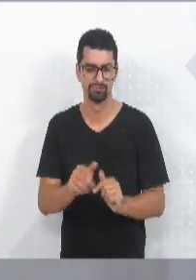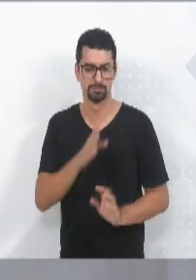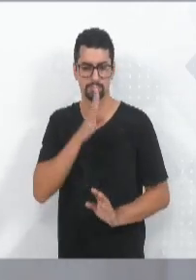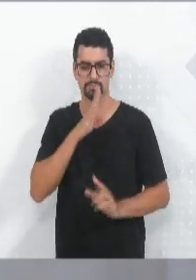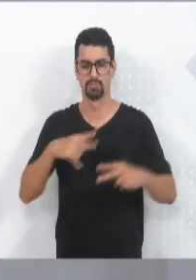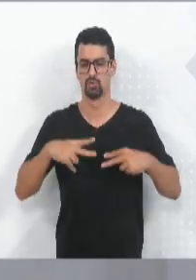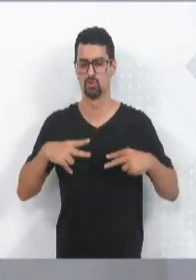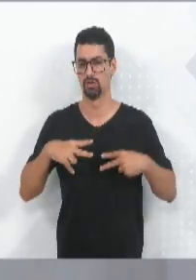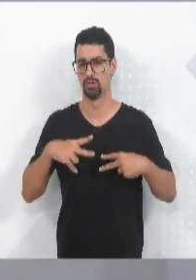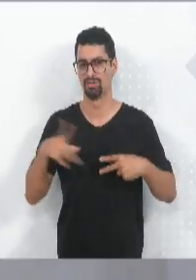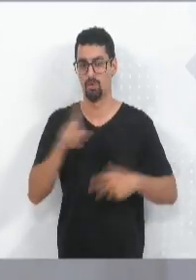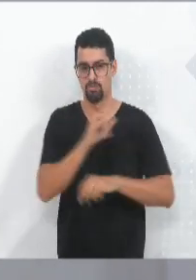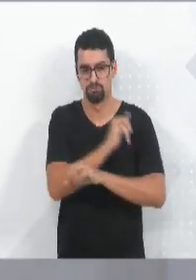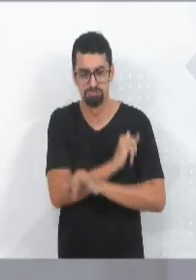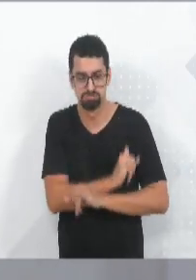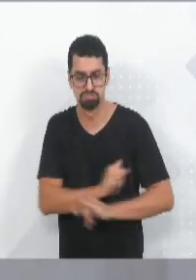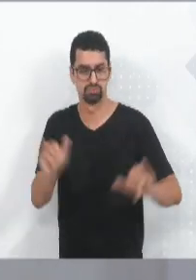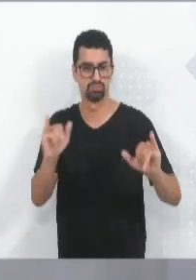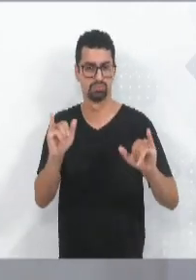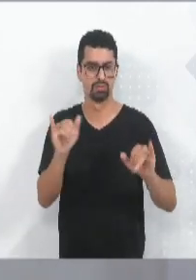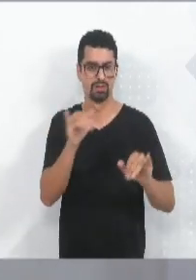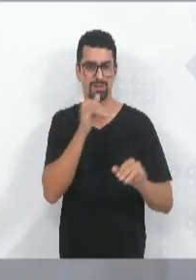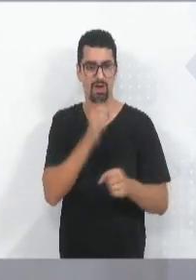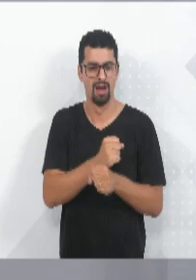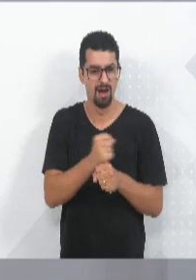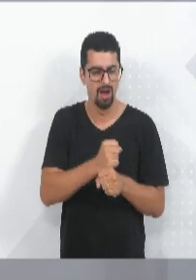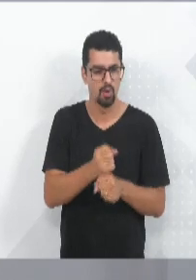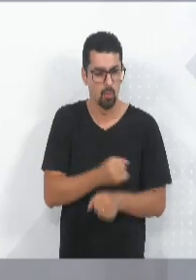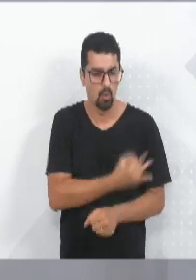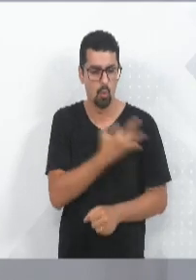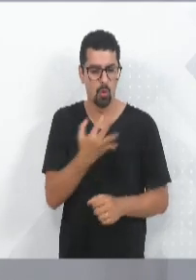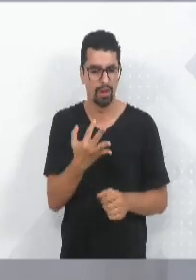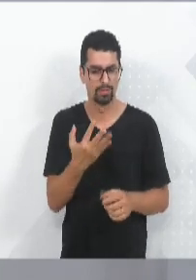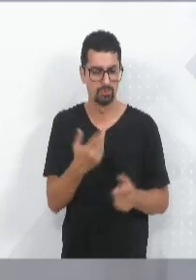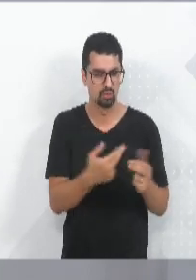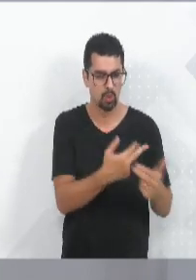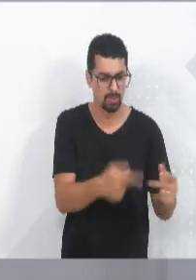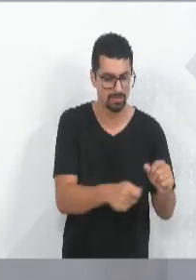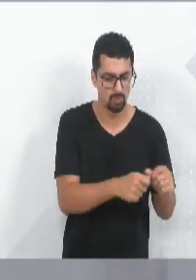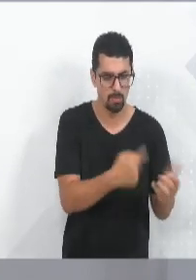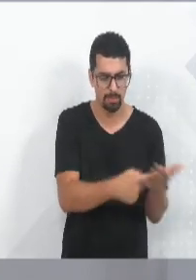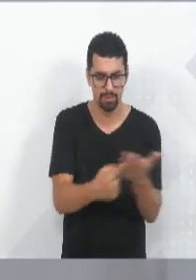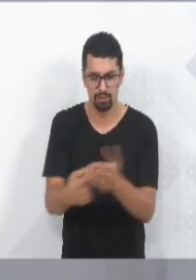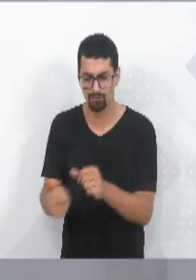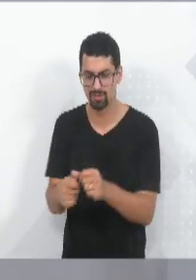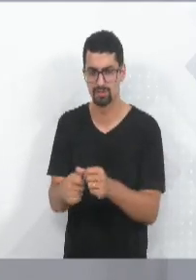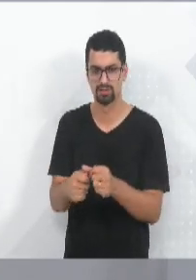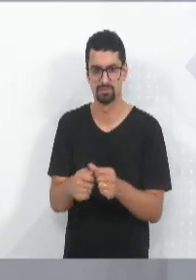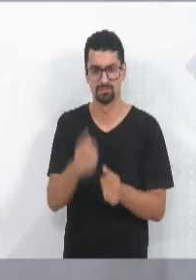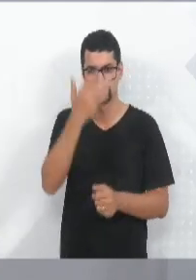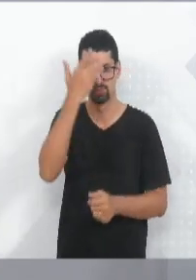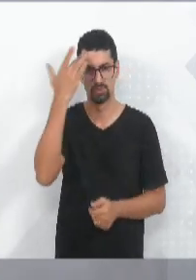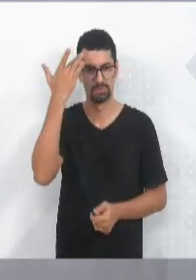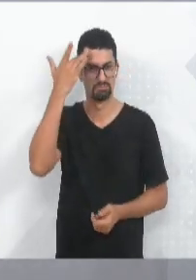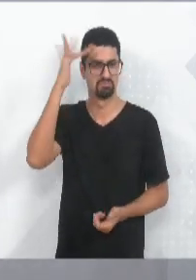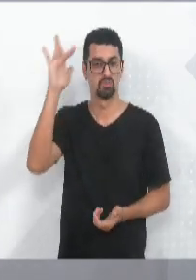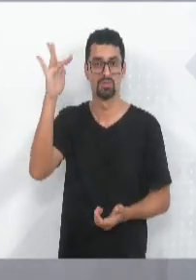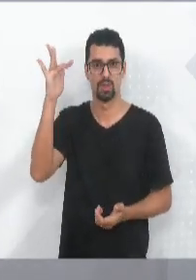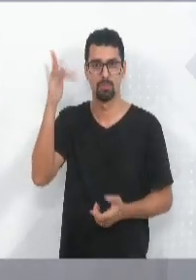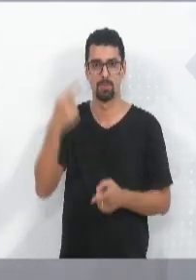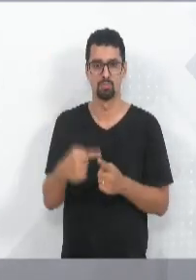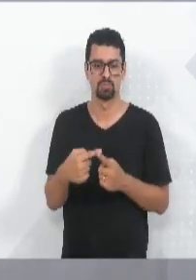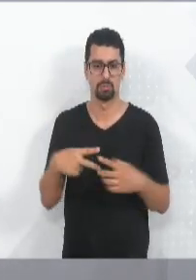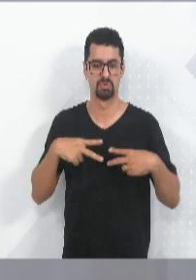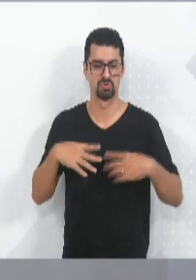vê anunciado né durante o ano tantos eventos que a gente tem na cidade de Blumenau Muitas pessoas não TM noção